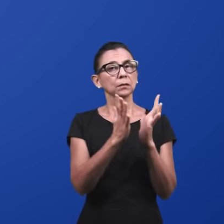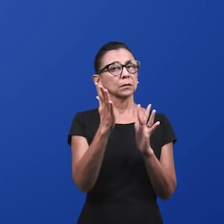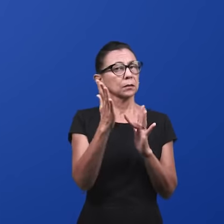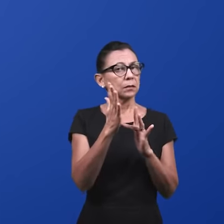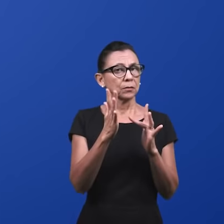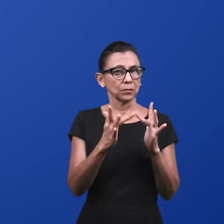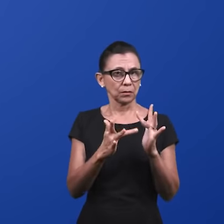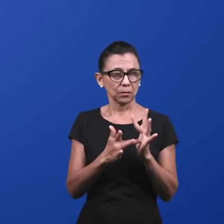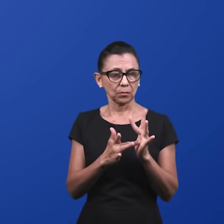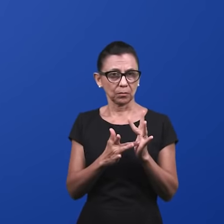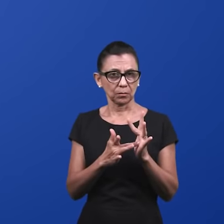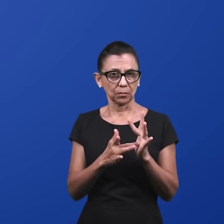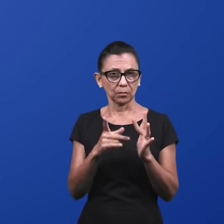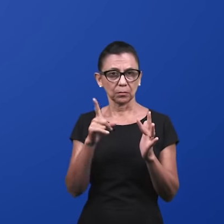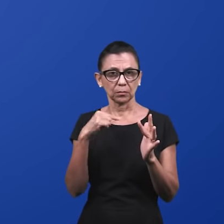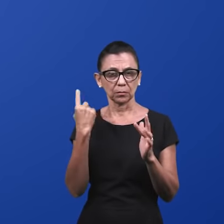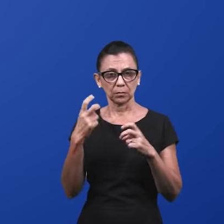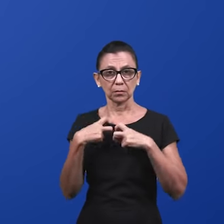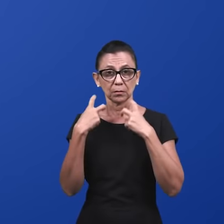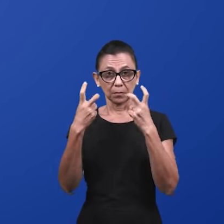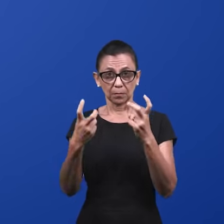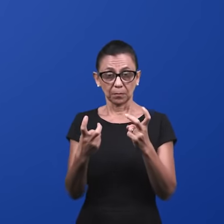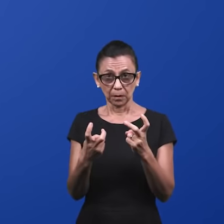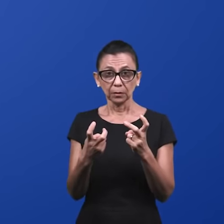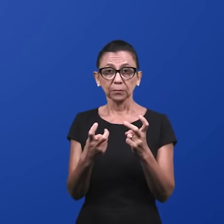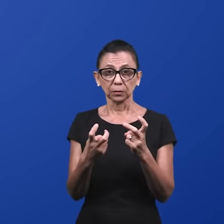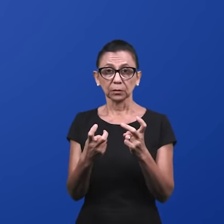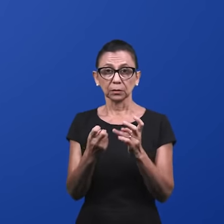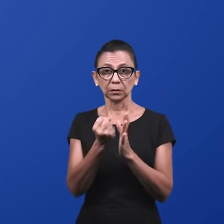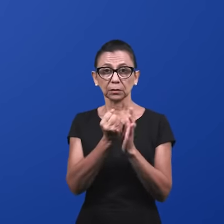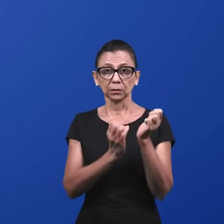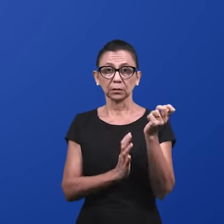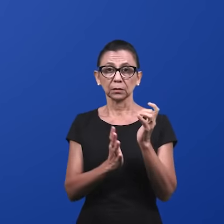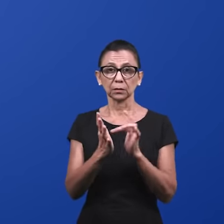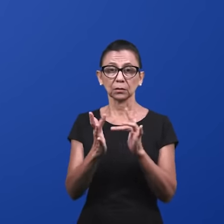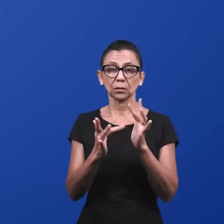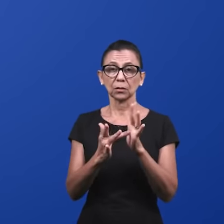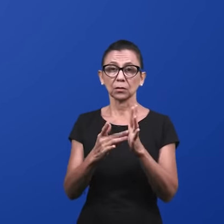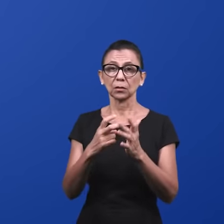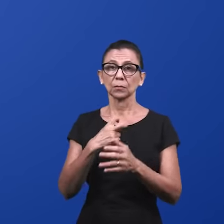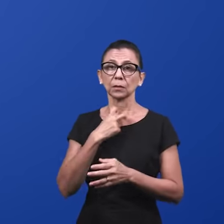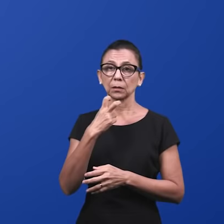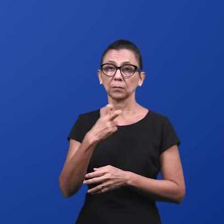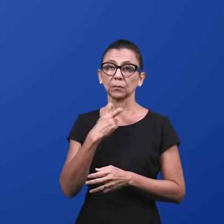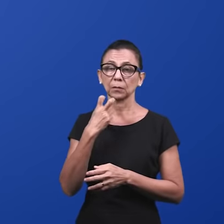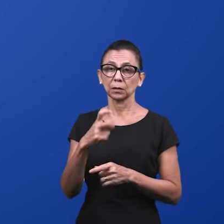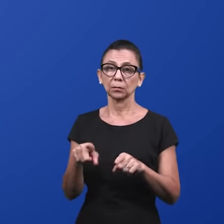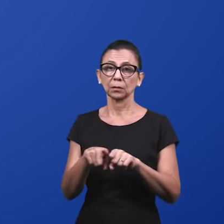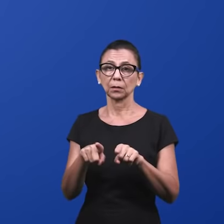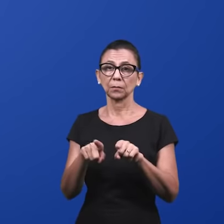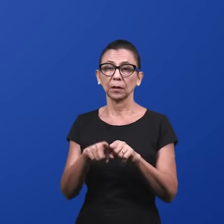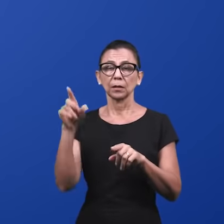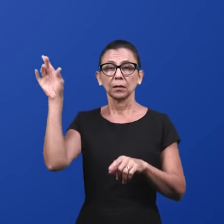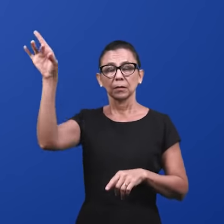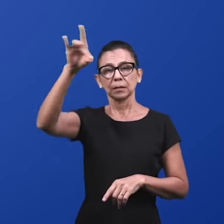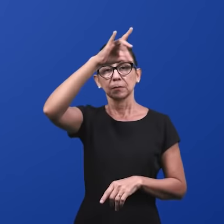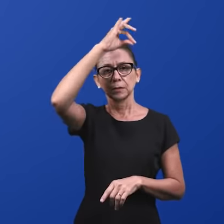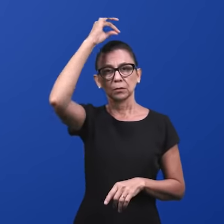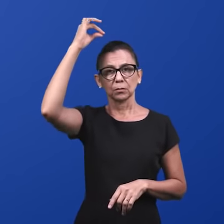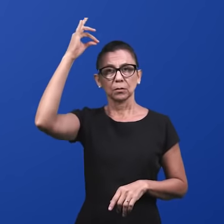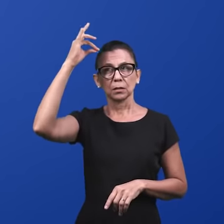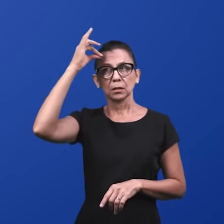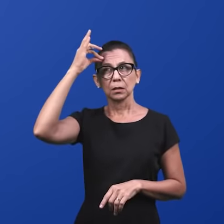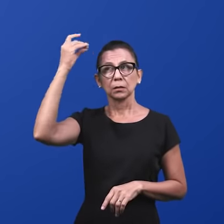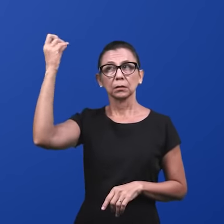Jesus. Porque quando nós clamamos pelo sangue de Jesus, nós estamos invocando o Espírito Santo de Deus, e ele está